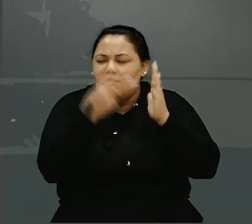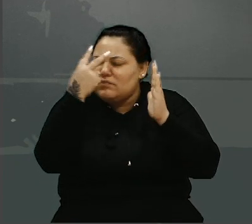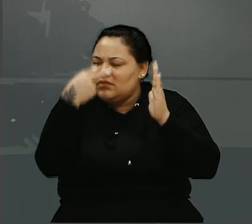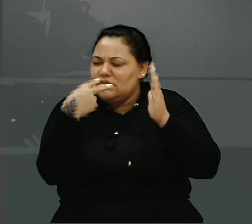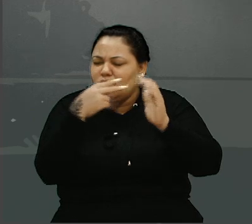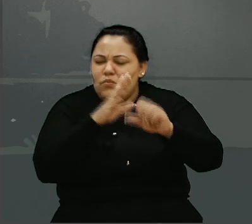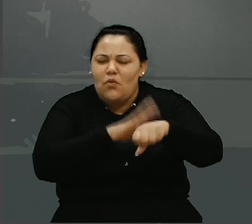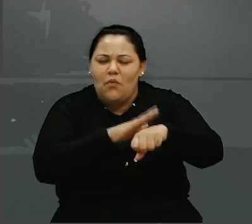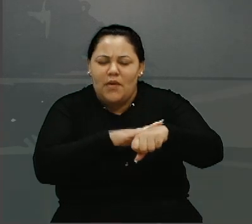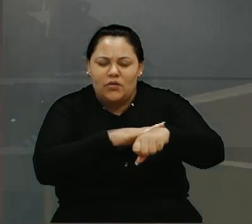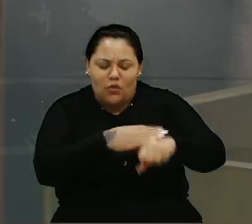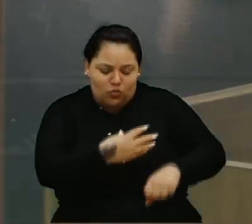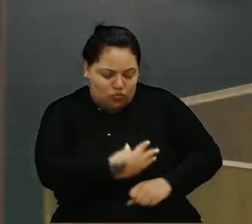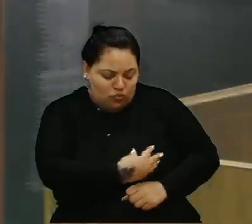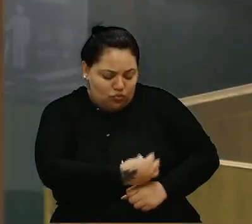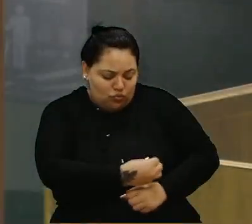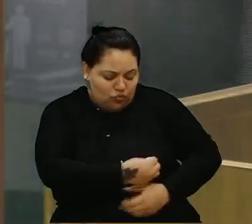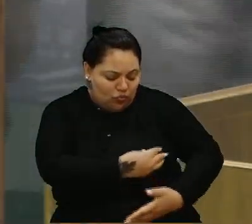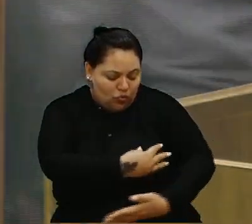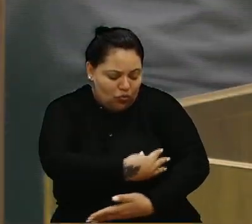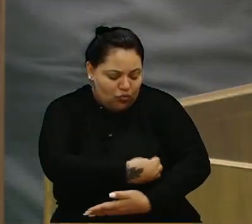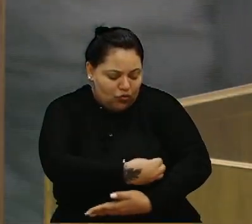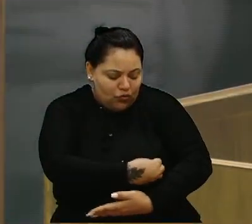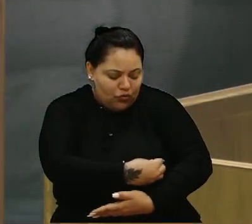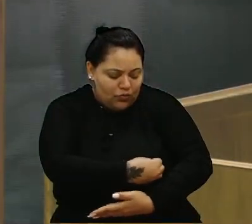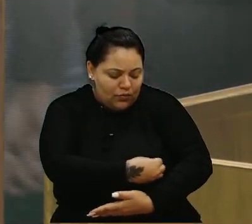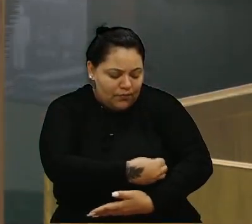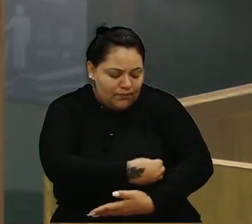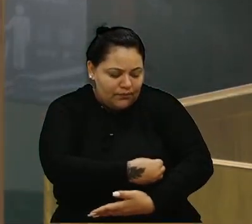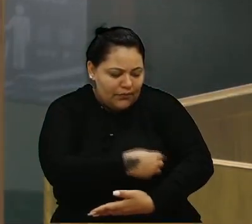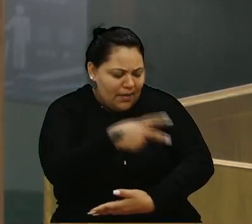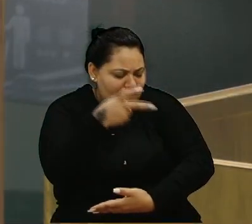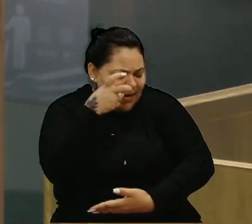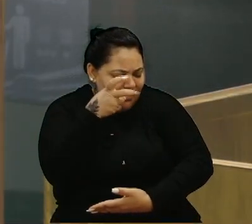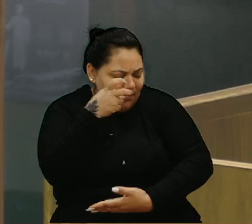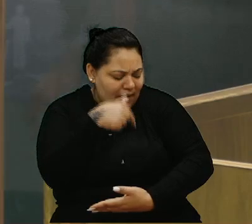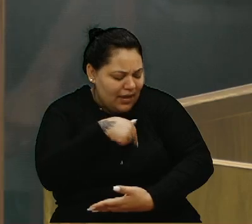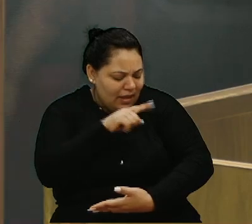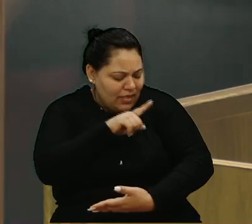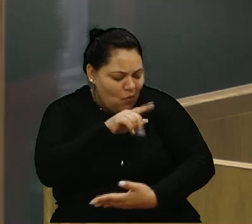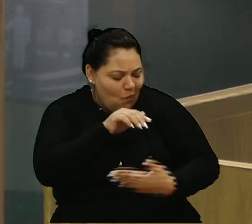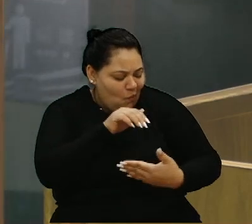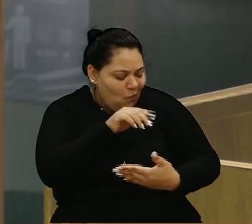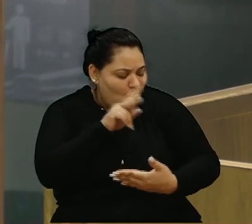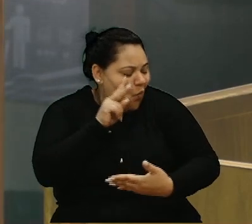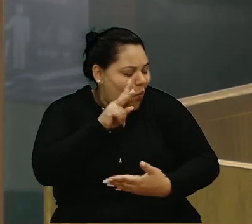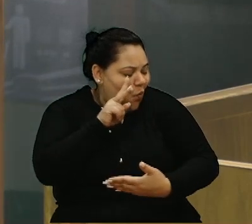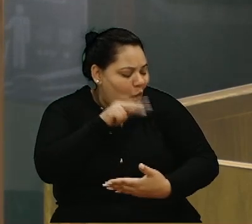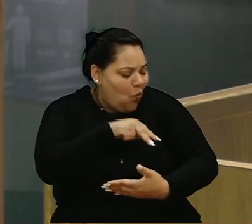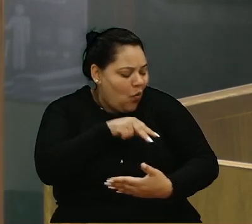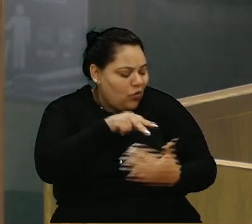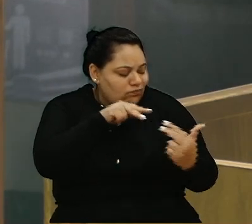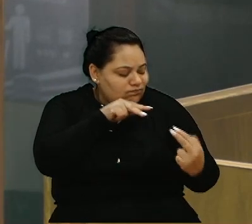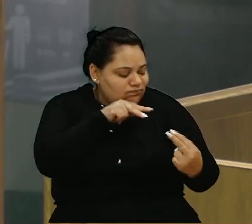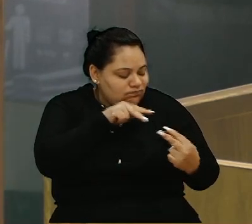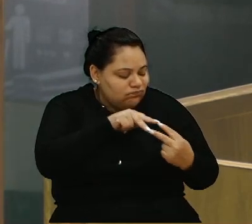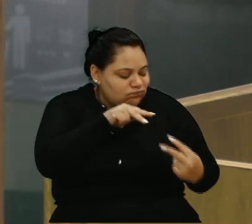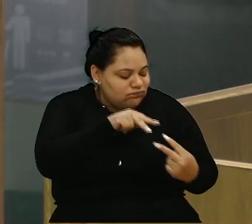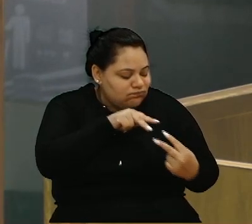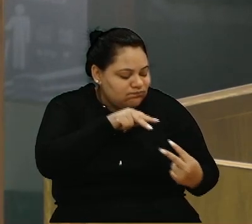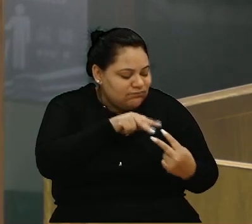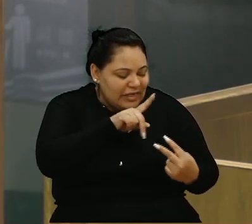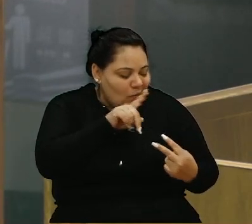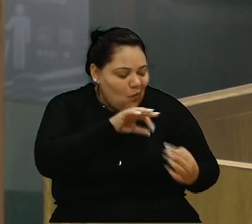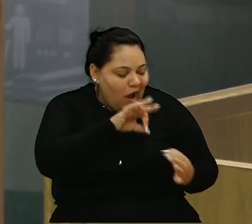o amamentava e percebia que ele não estava a acompanhando com o olhar. Então, desde